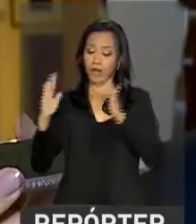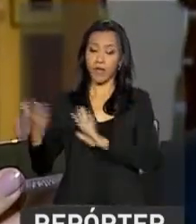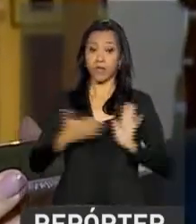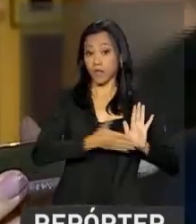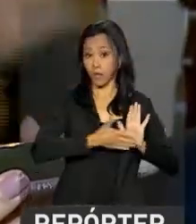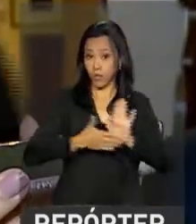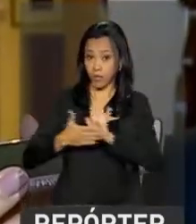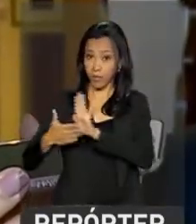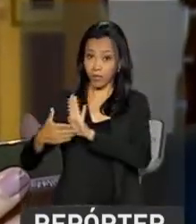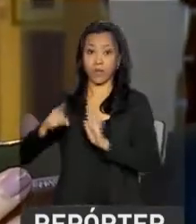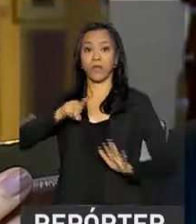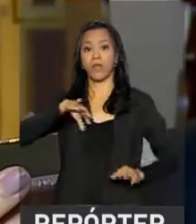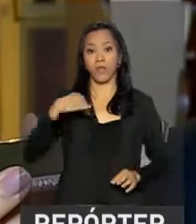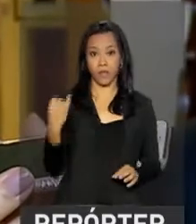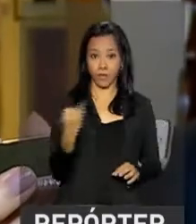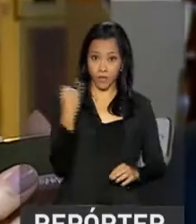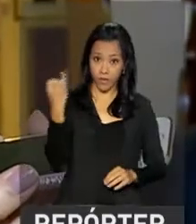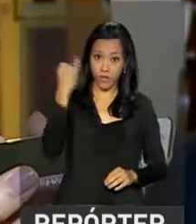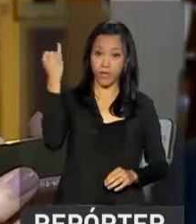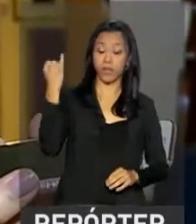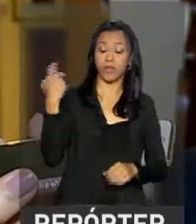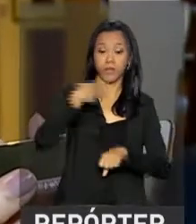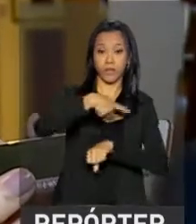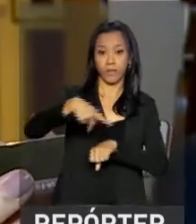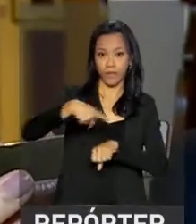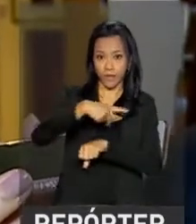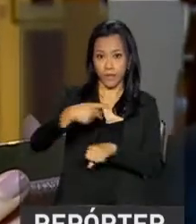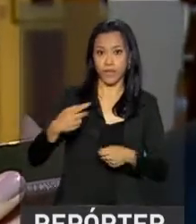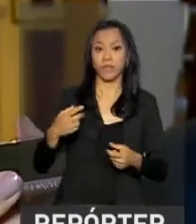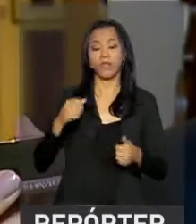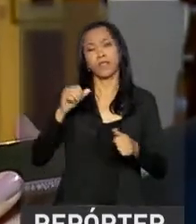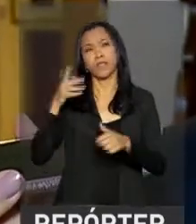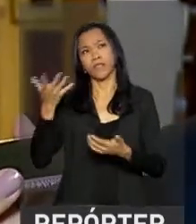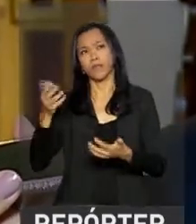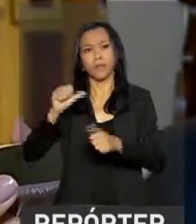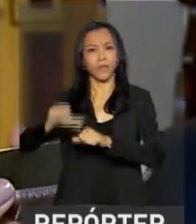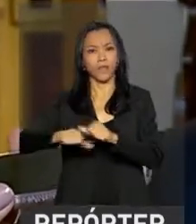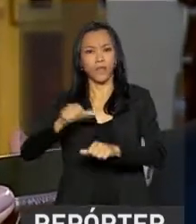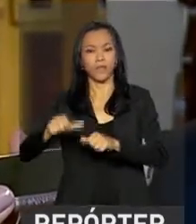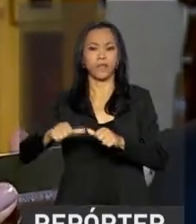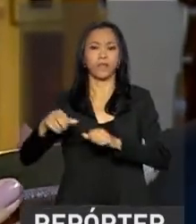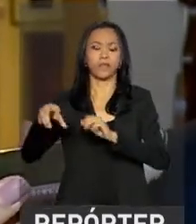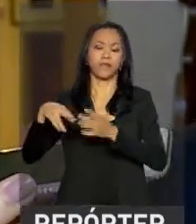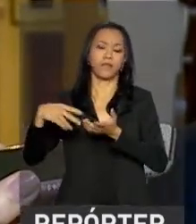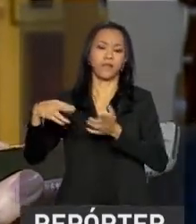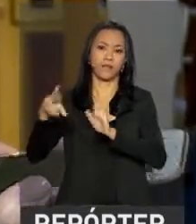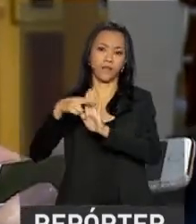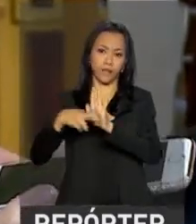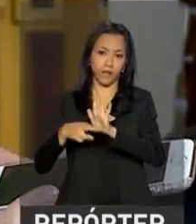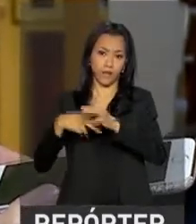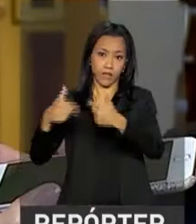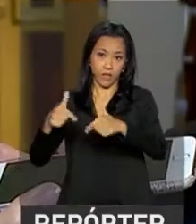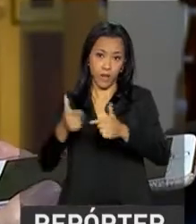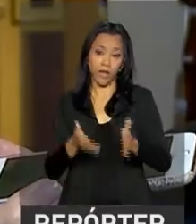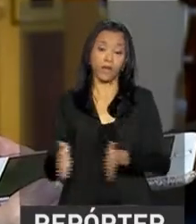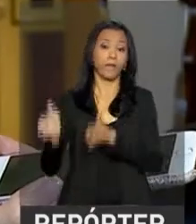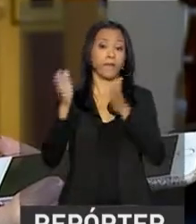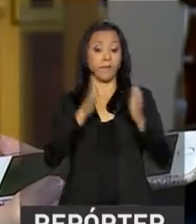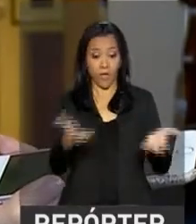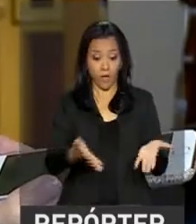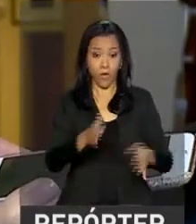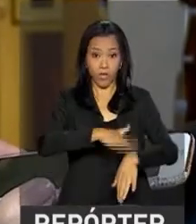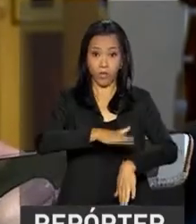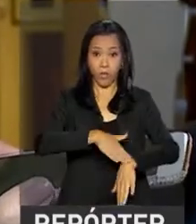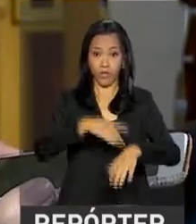país. Que era chamada reforma trabalhista, que era a reforma da Previdência que está neste momento a ser